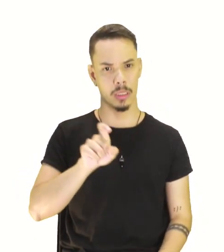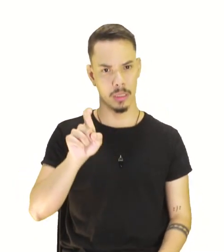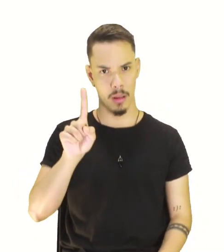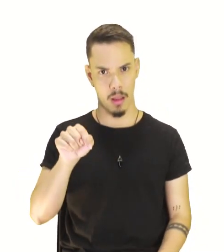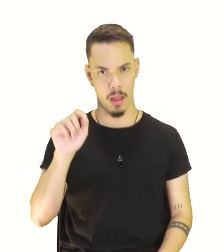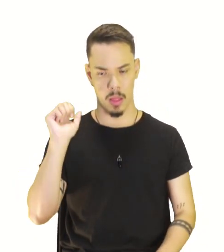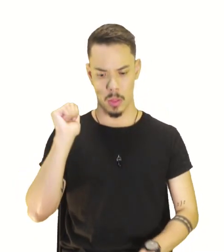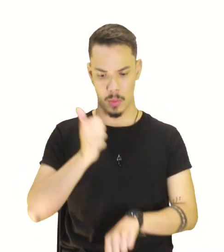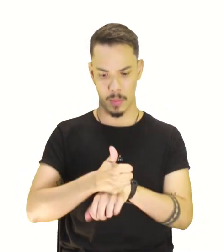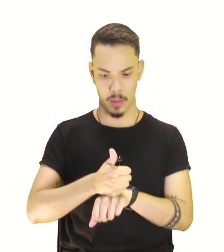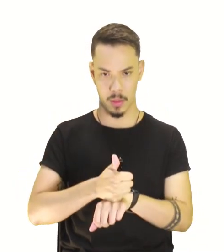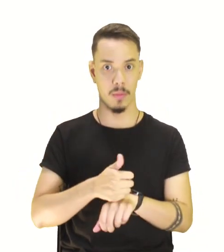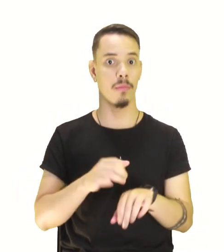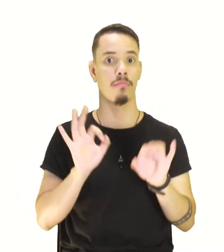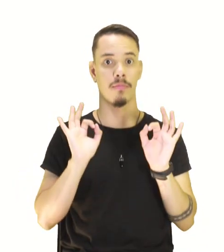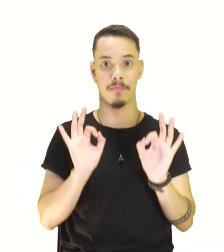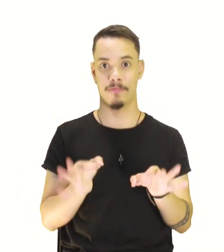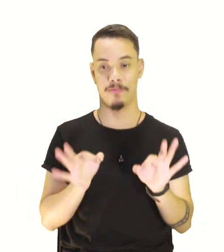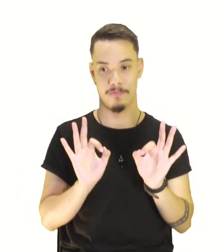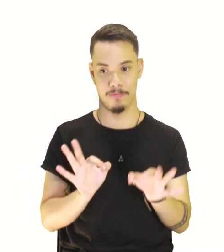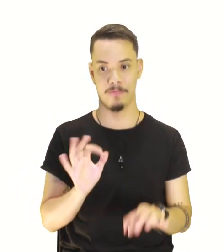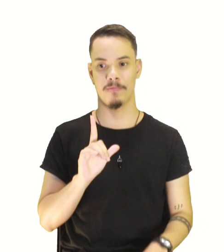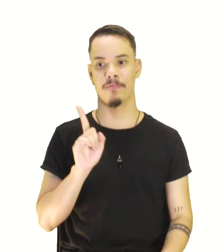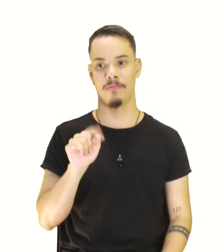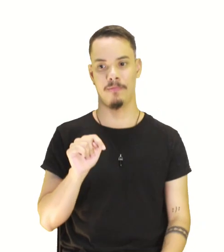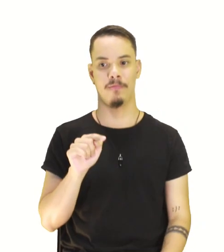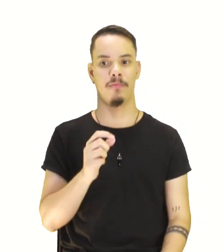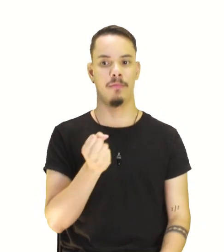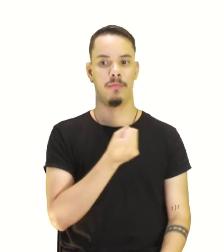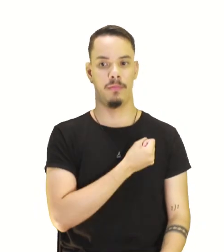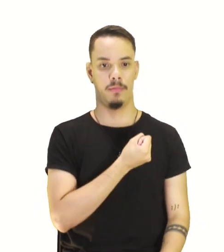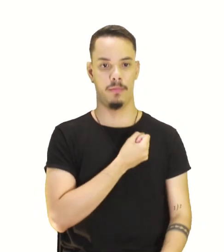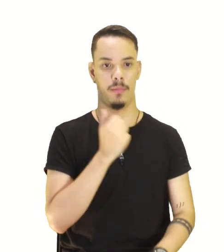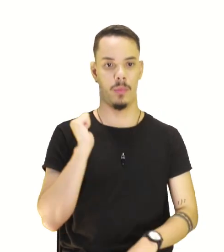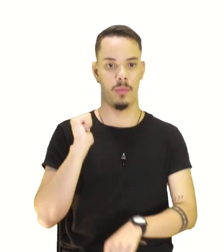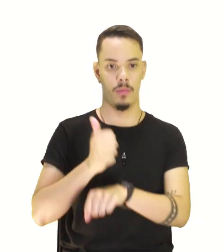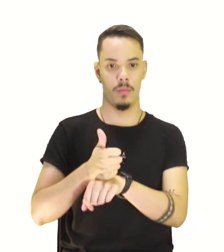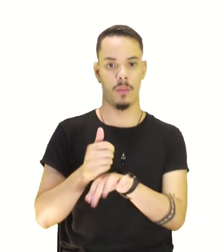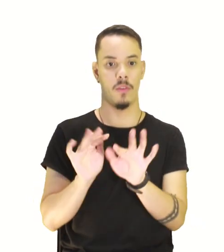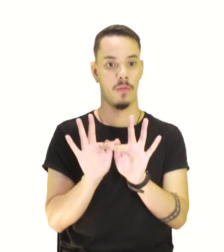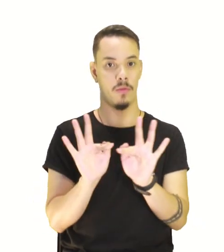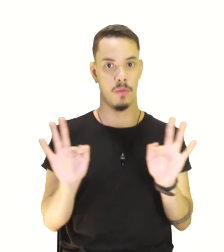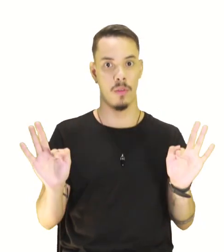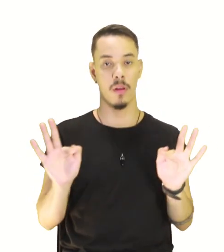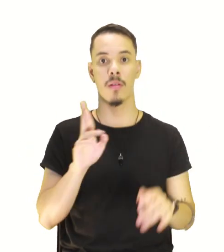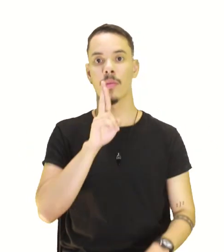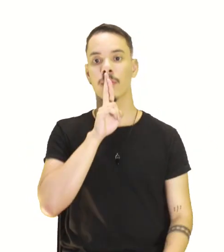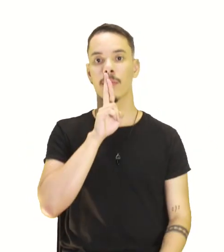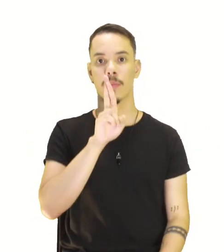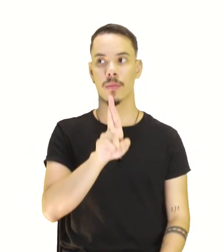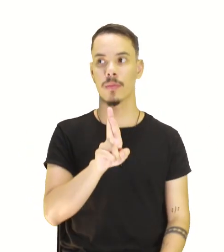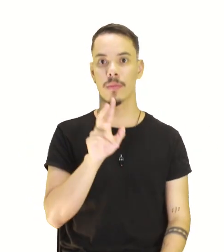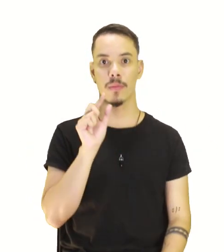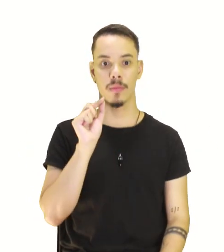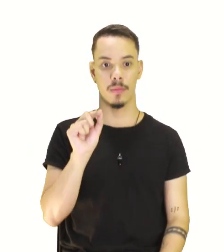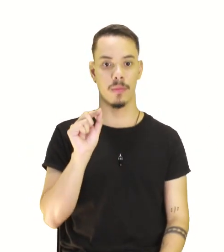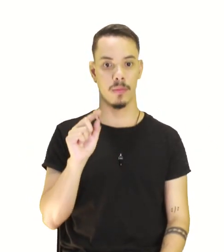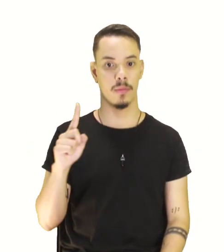do domínio? Isso mesmo, são aqueles valores que vão estar lá no domínio da função. E o resultado serão as